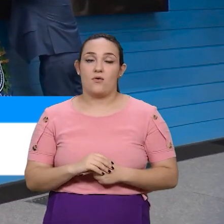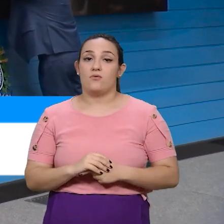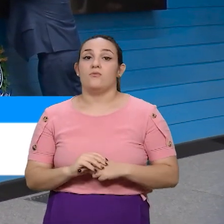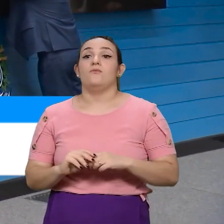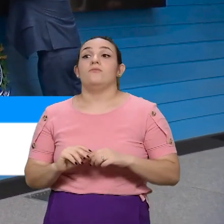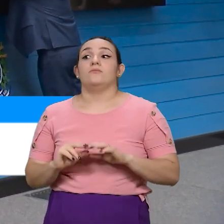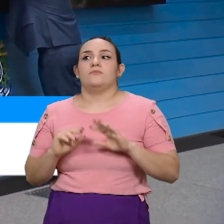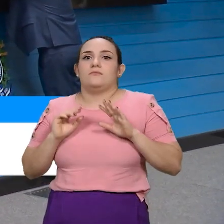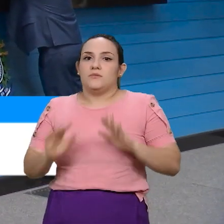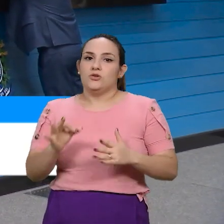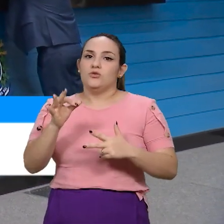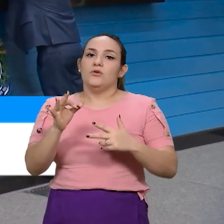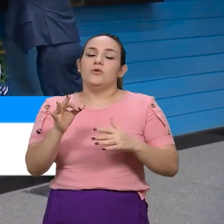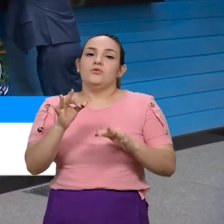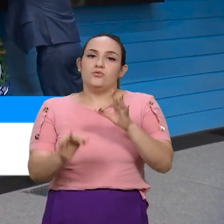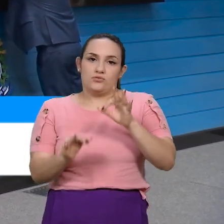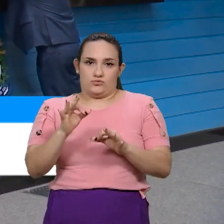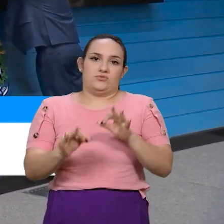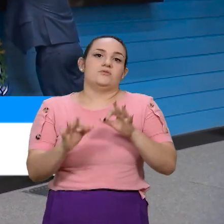vai usar